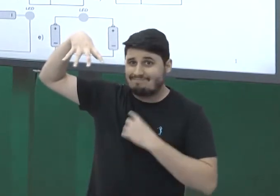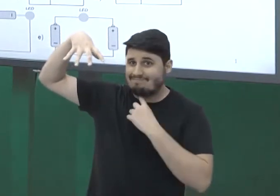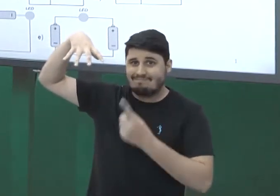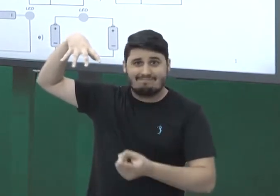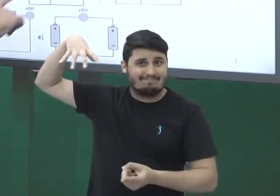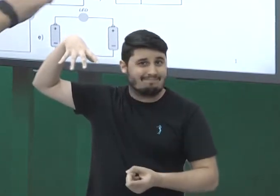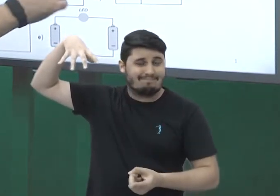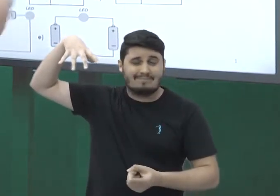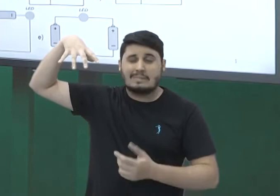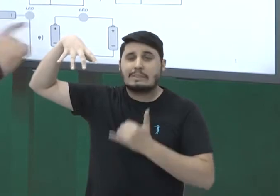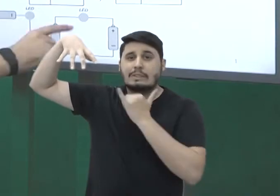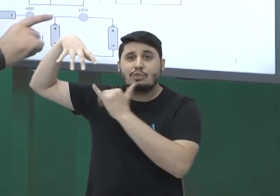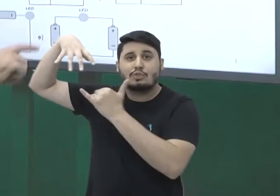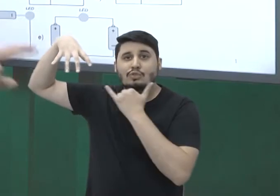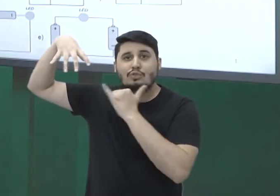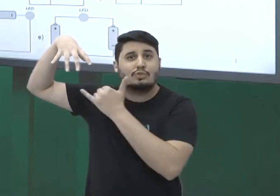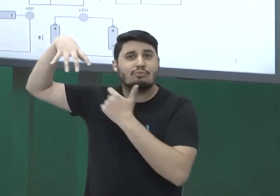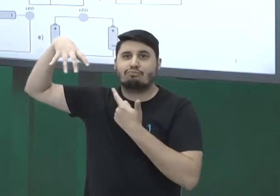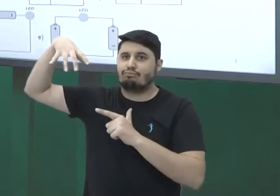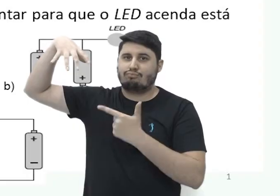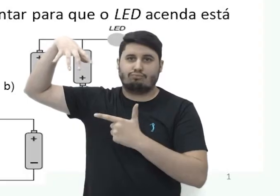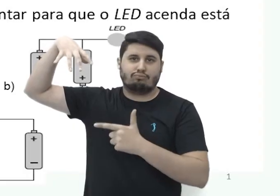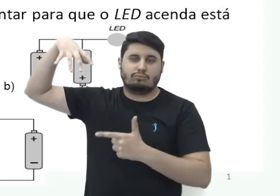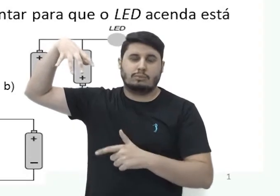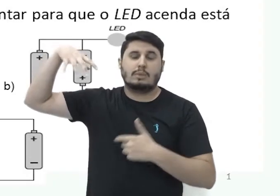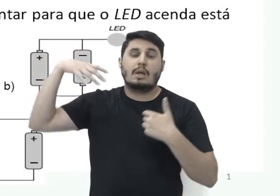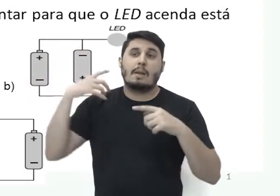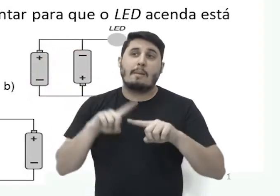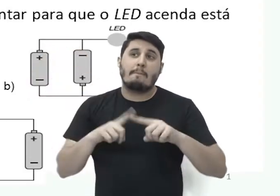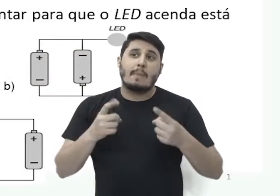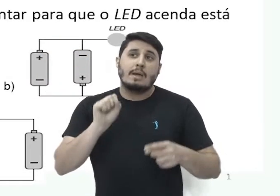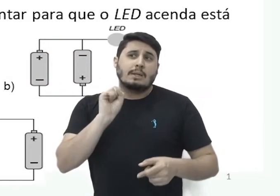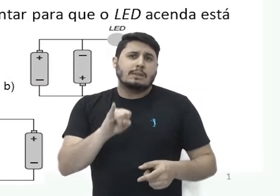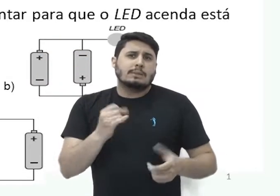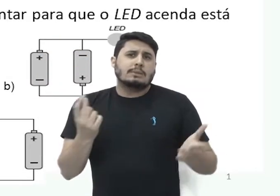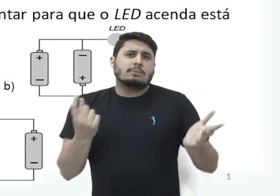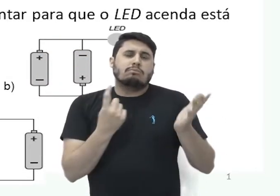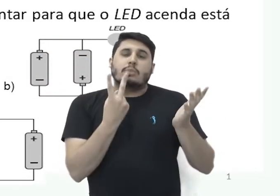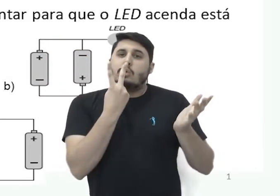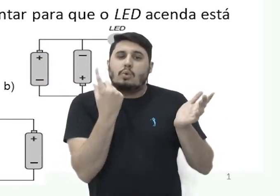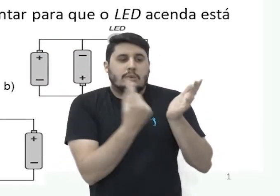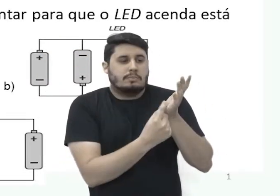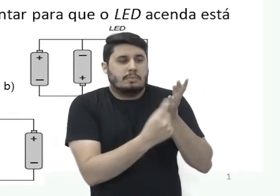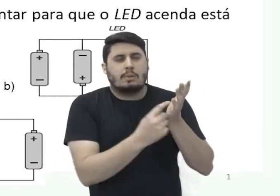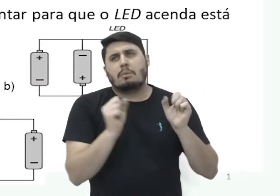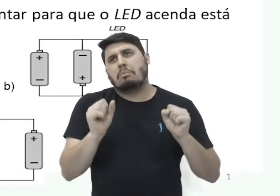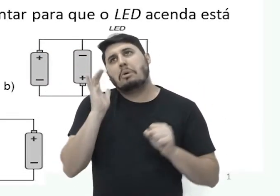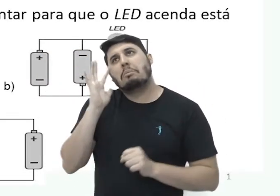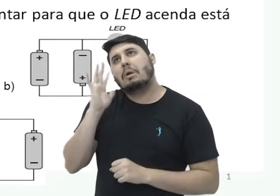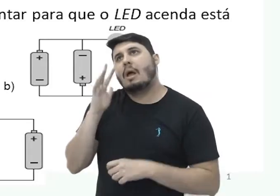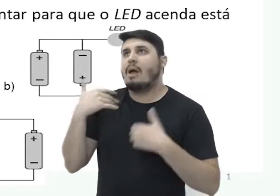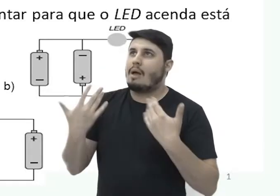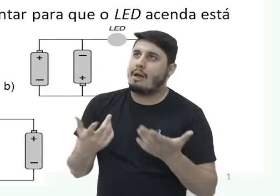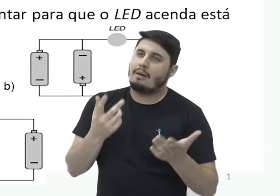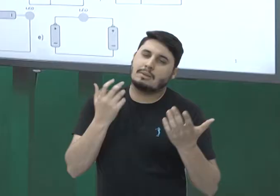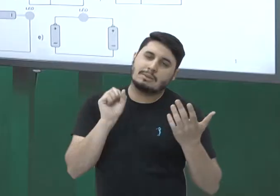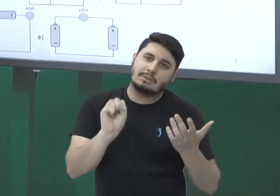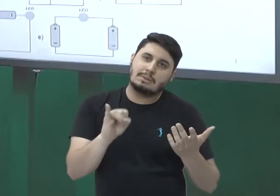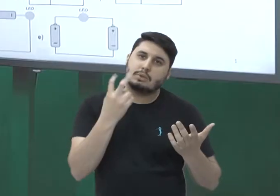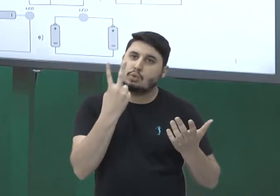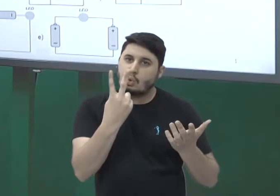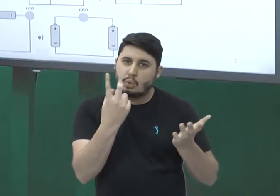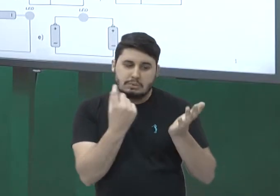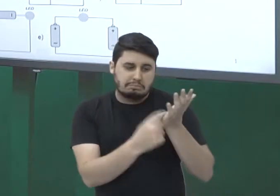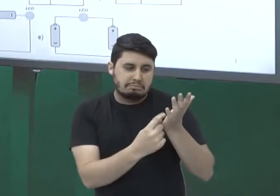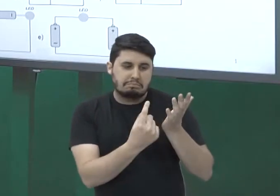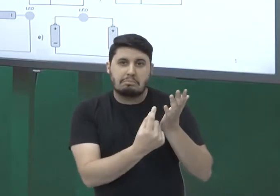vejam que todas as configurações, nós temos 2 pilhas. Aí você poderia pensar, então se eu tenho 2 pilhas, qualquer uma delas vai acender